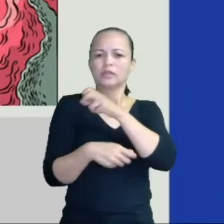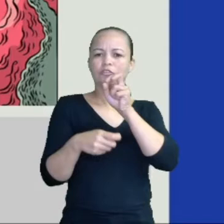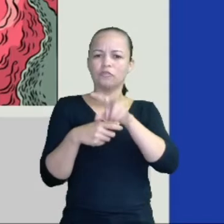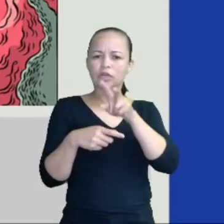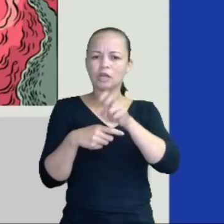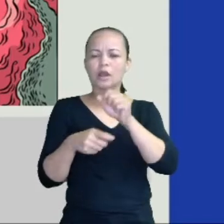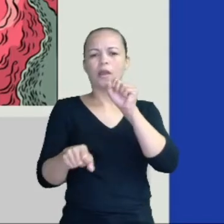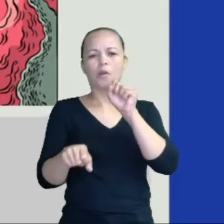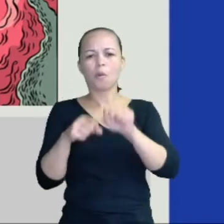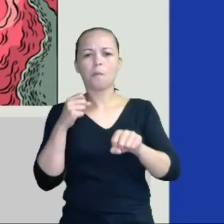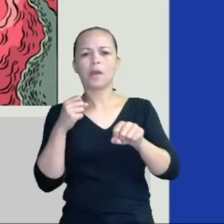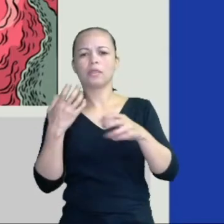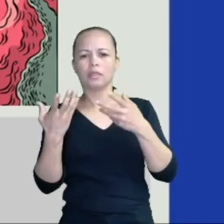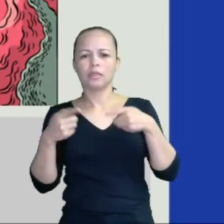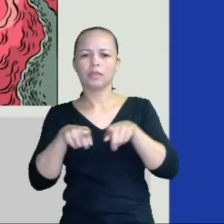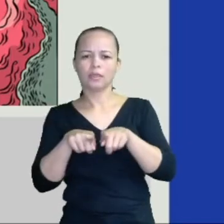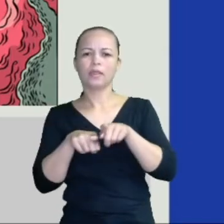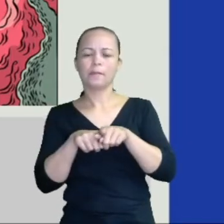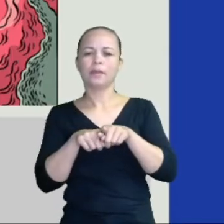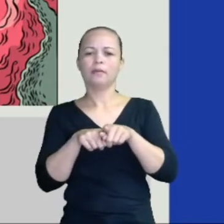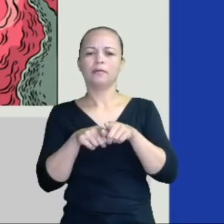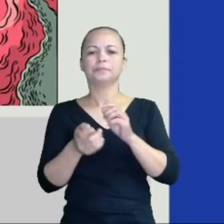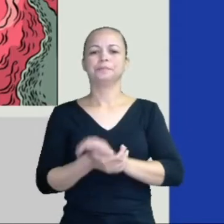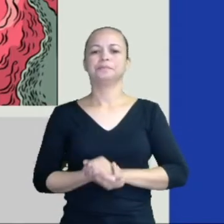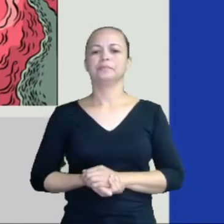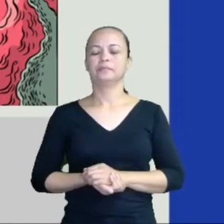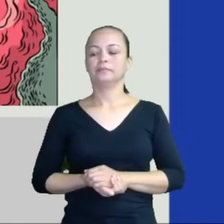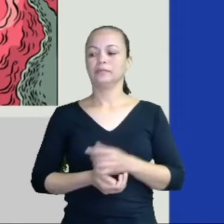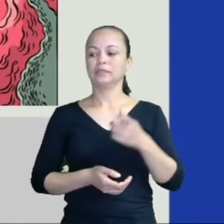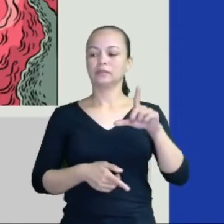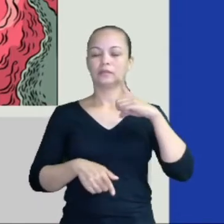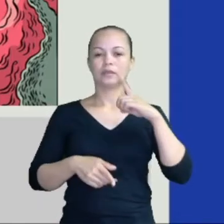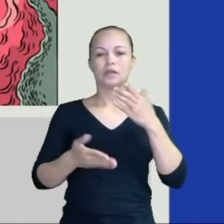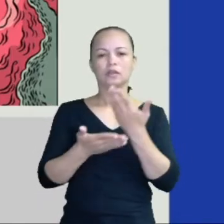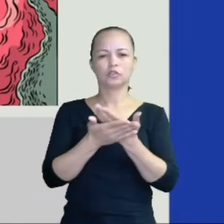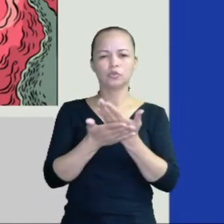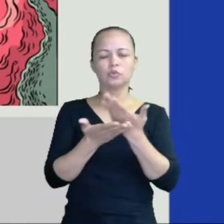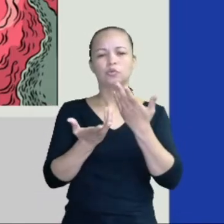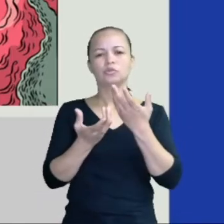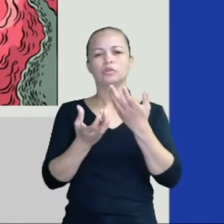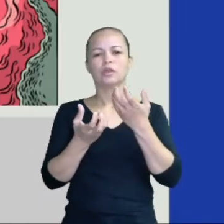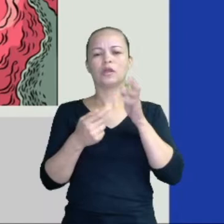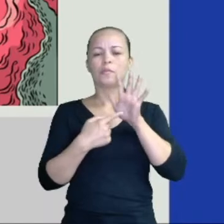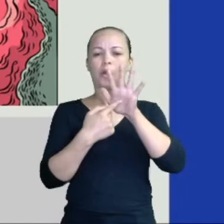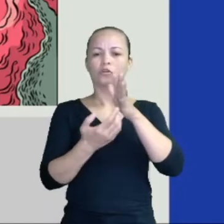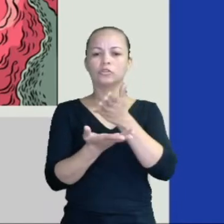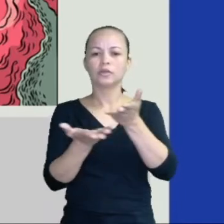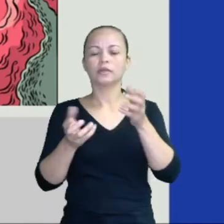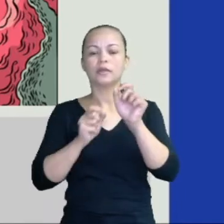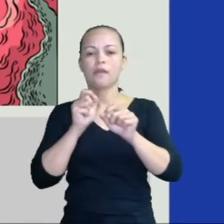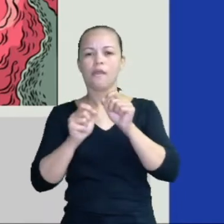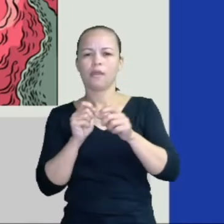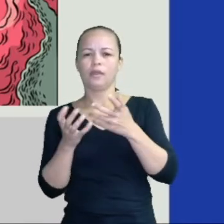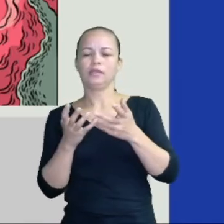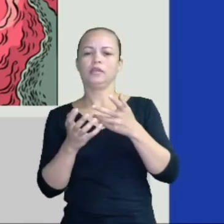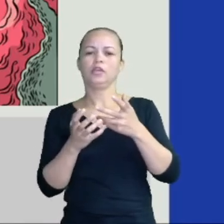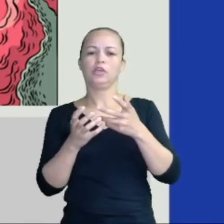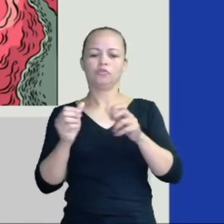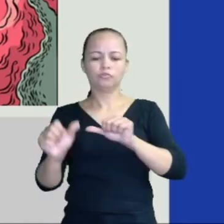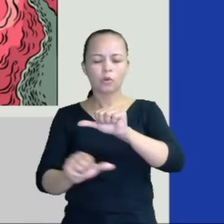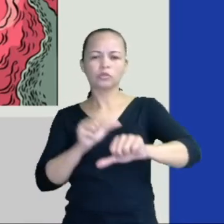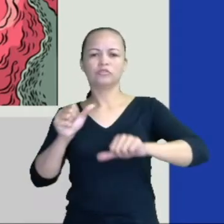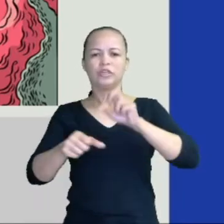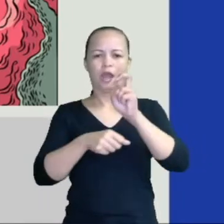slides. Tem também, né, alguns estudos revelam que vírus modificados podem ser usados